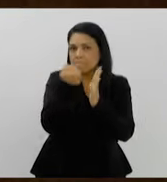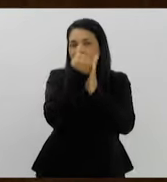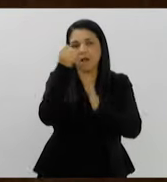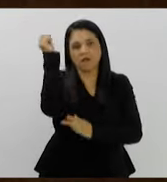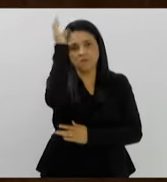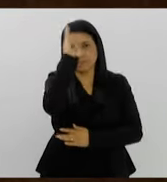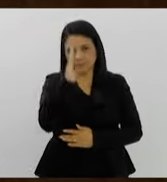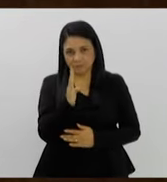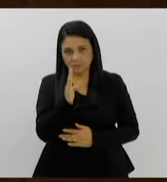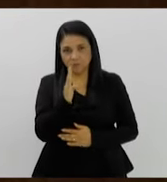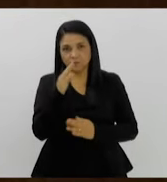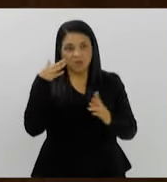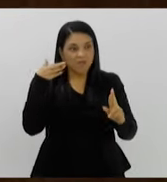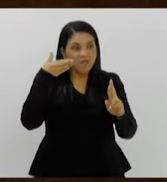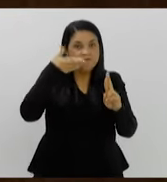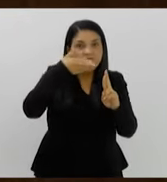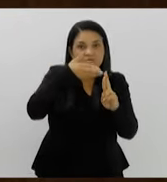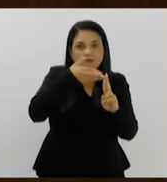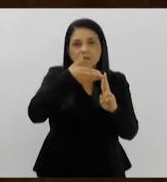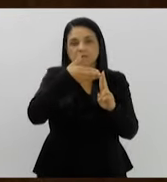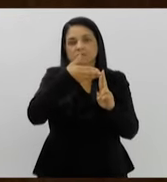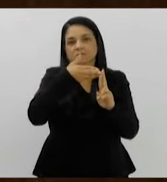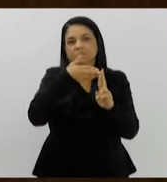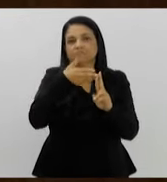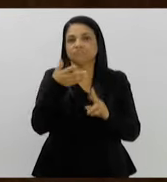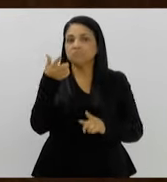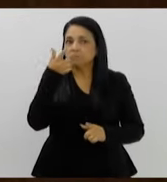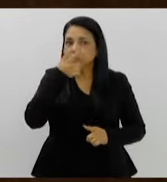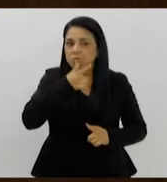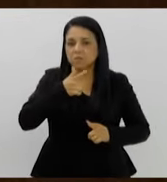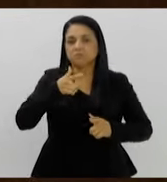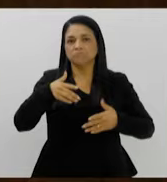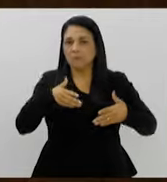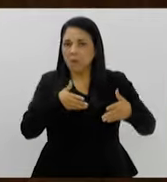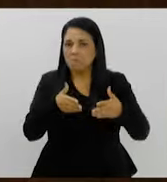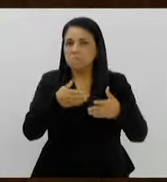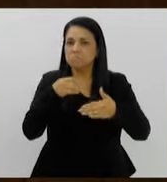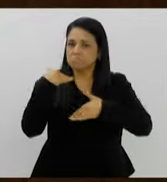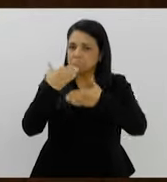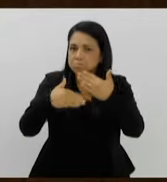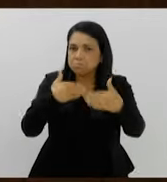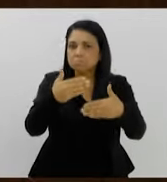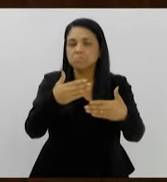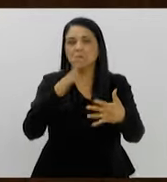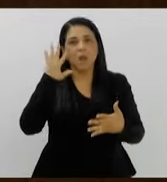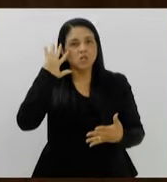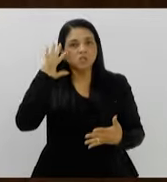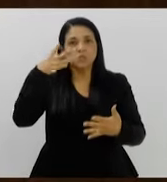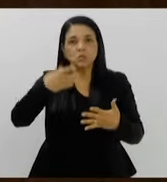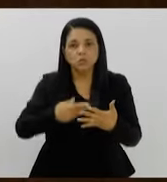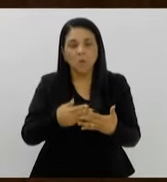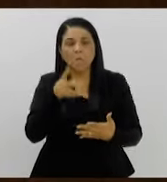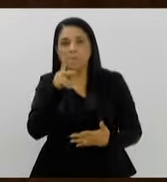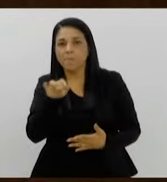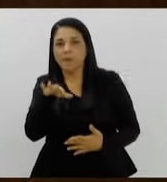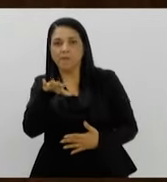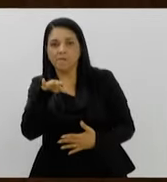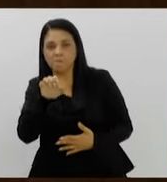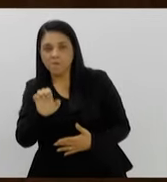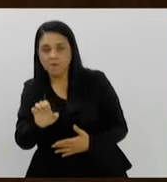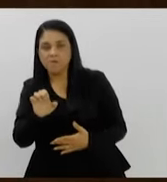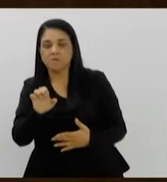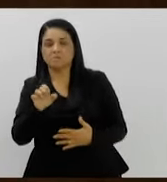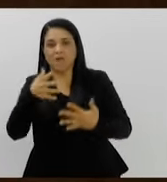no Brasil e e nós estávamos andando e caminhando muito bem na busca de soluções para mães e pais atípicos